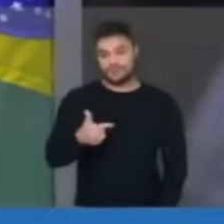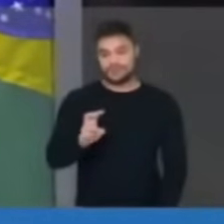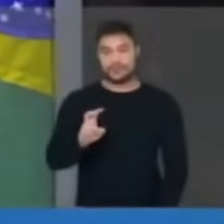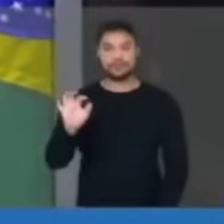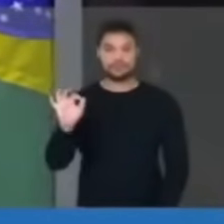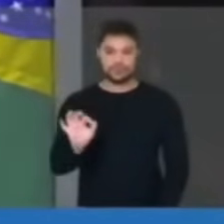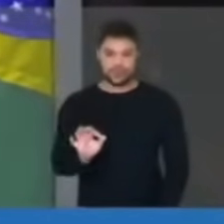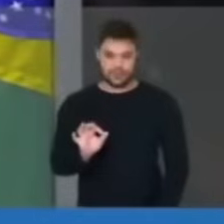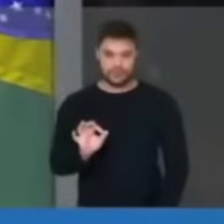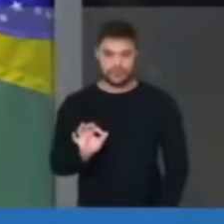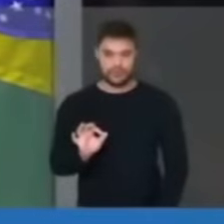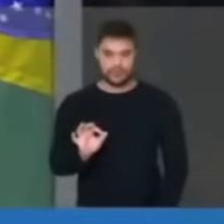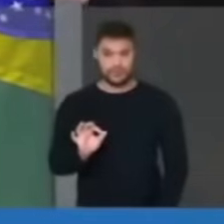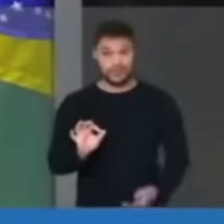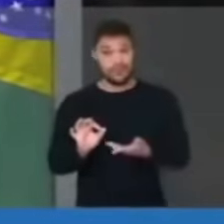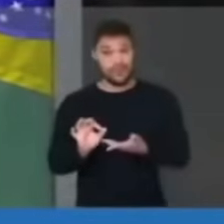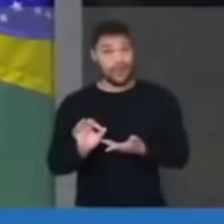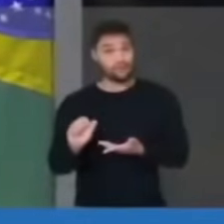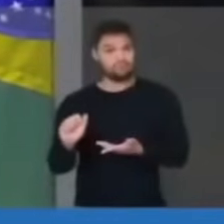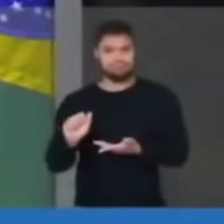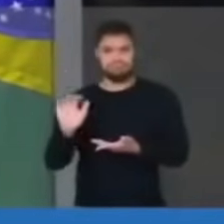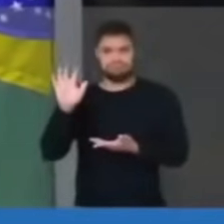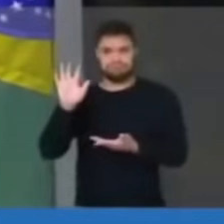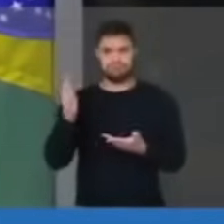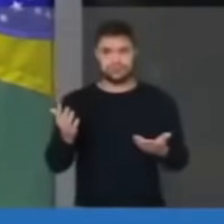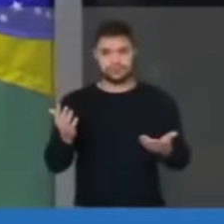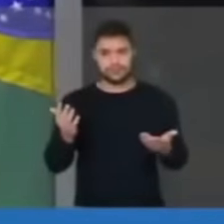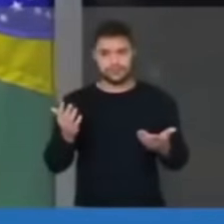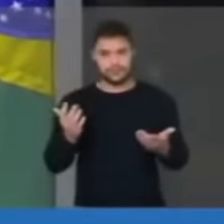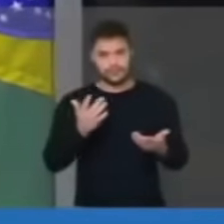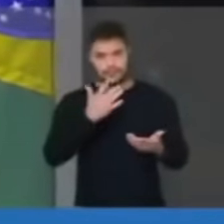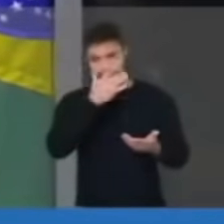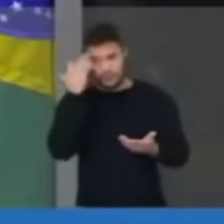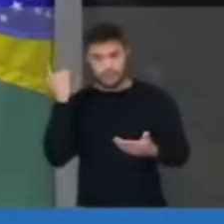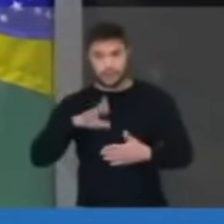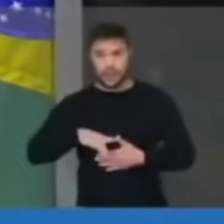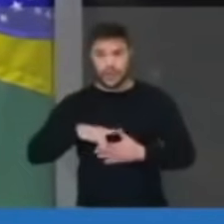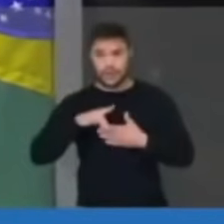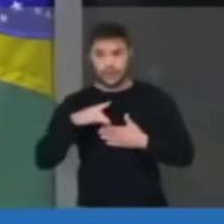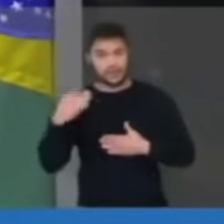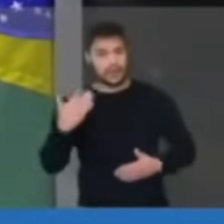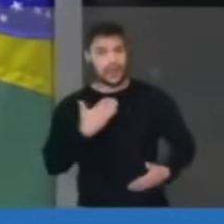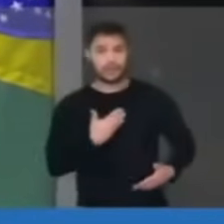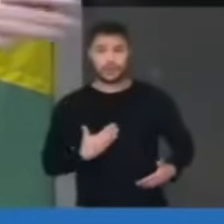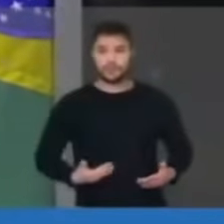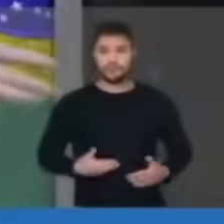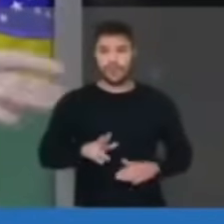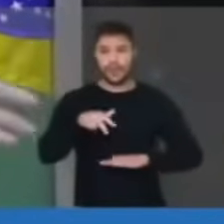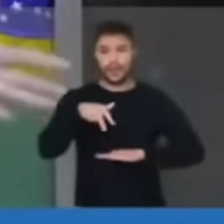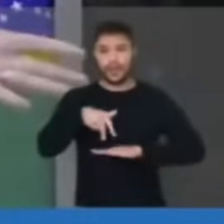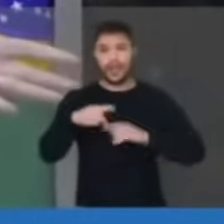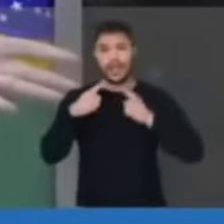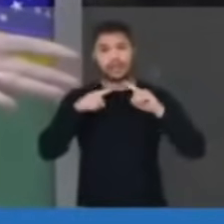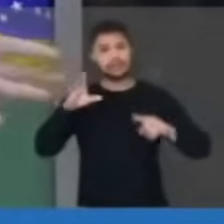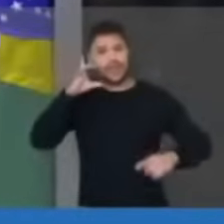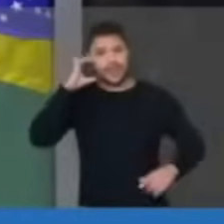14,25%. Era mais alta. Não vejo nenhum líder do governo subir ali e criticar Dilma.